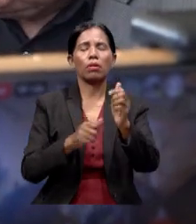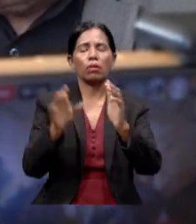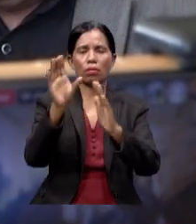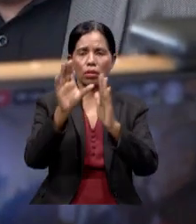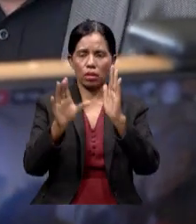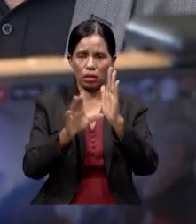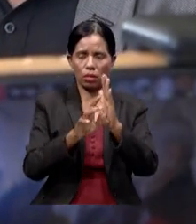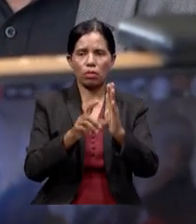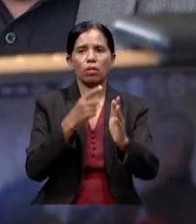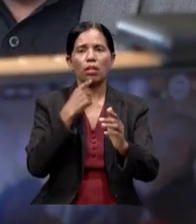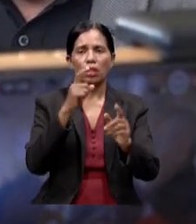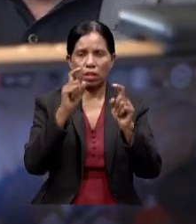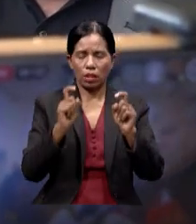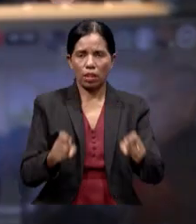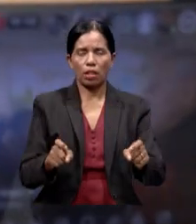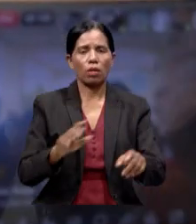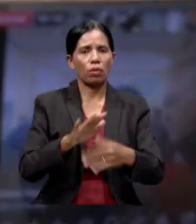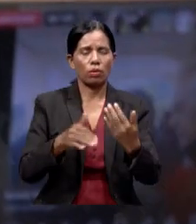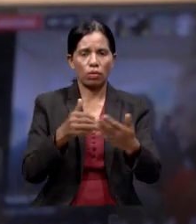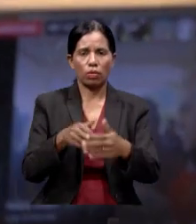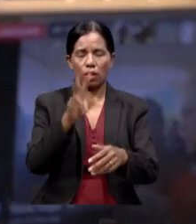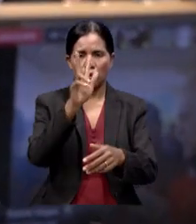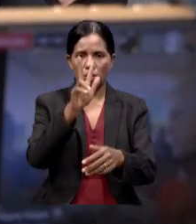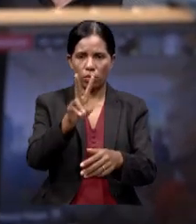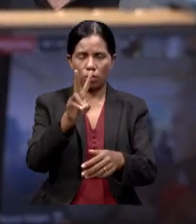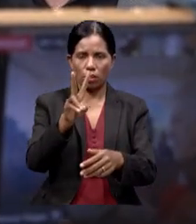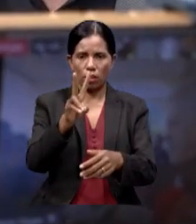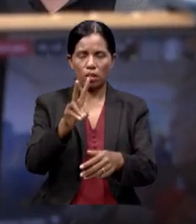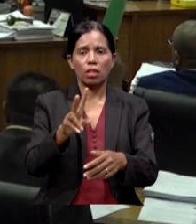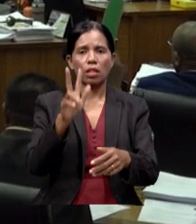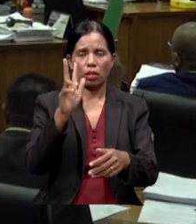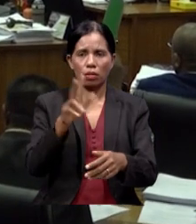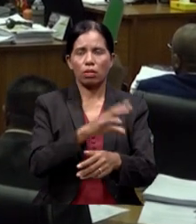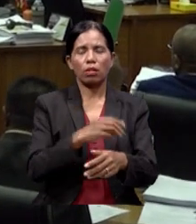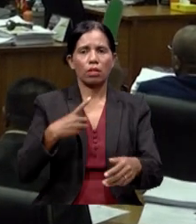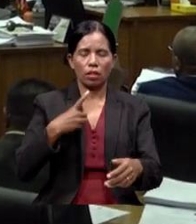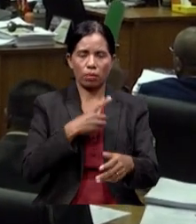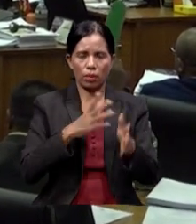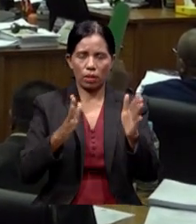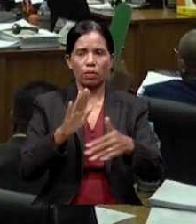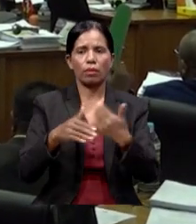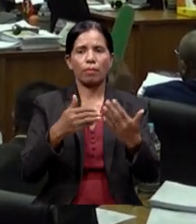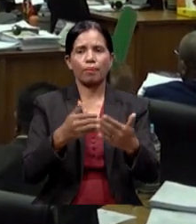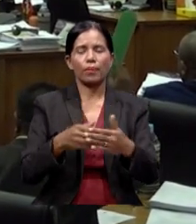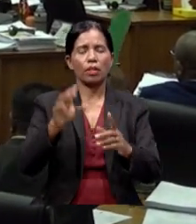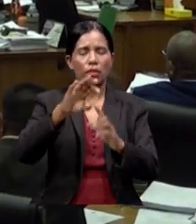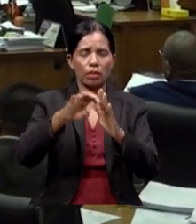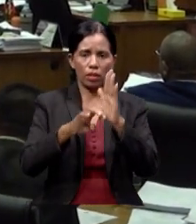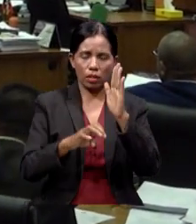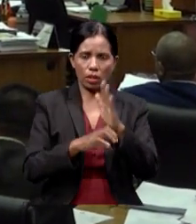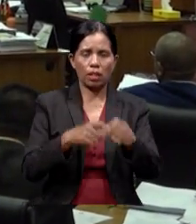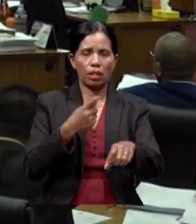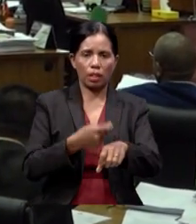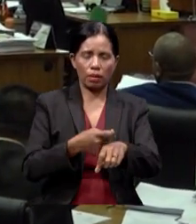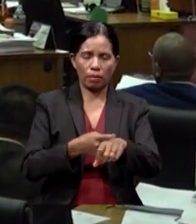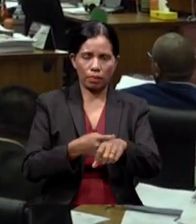que maioria dois terços dos deputados presentes. Se festarmos compromete, e a tempo para que nilaran se